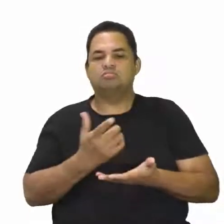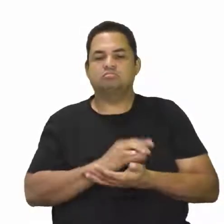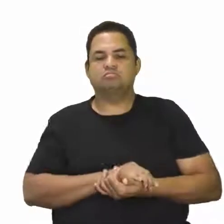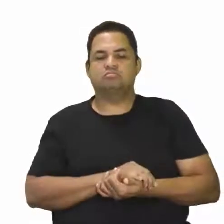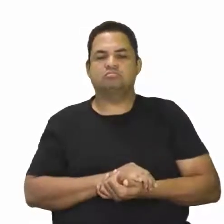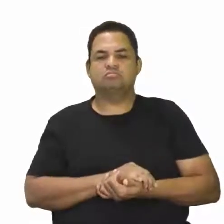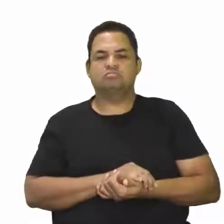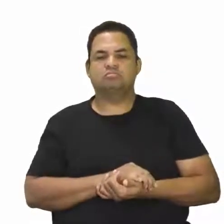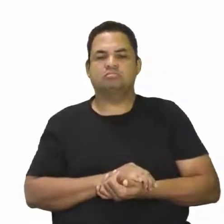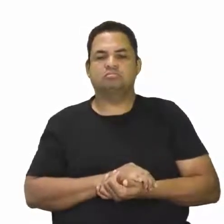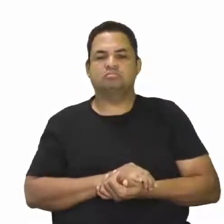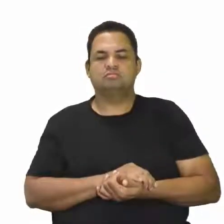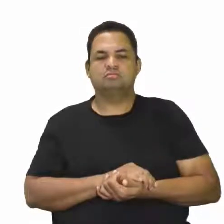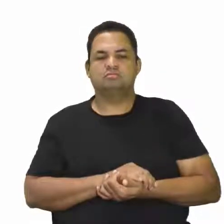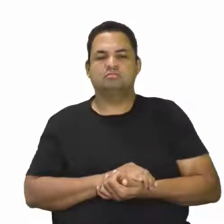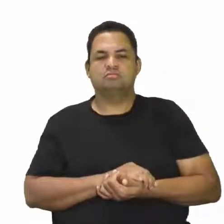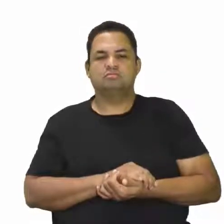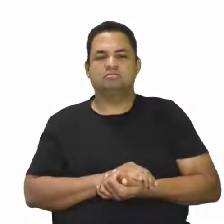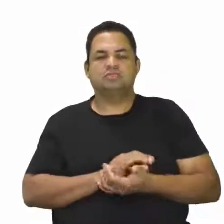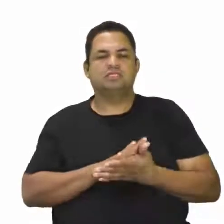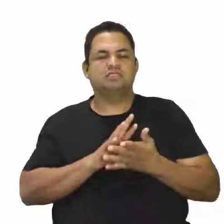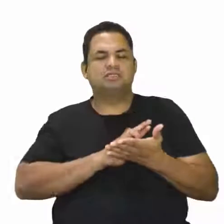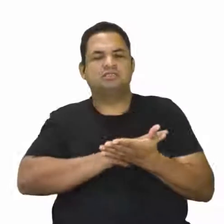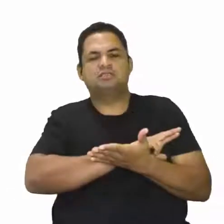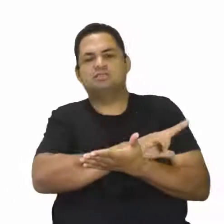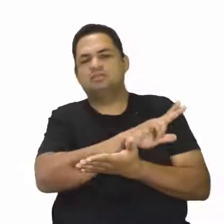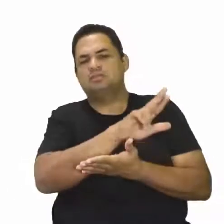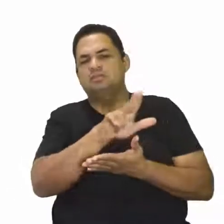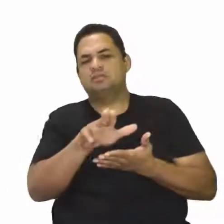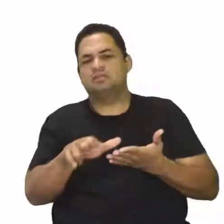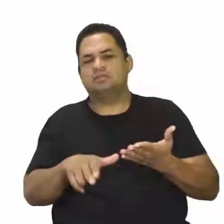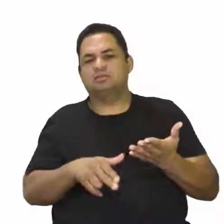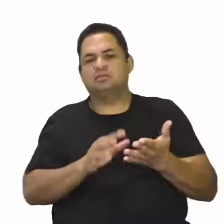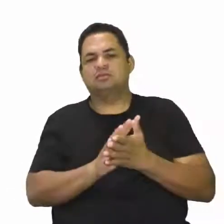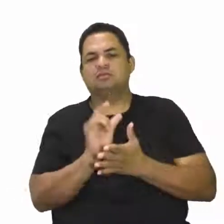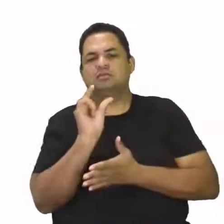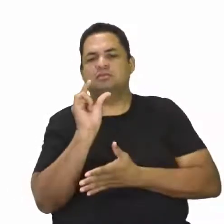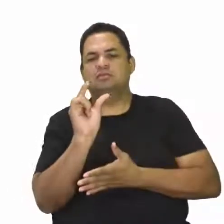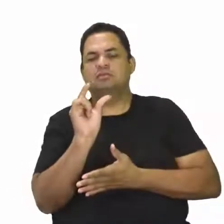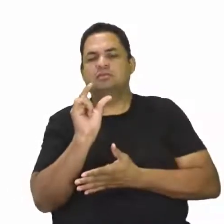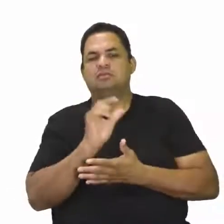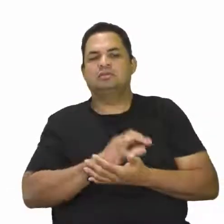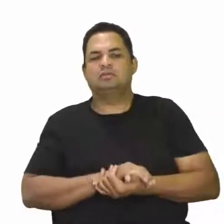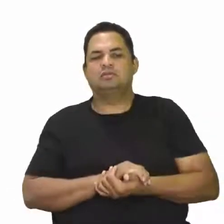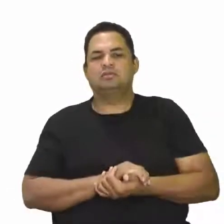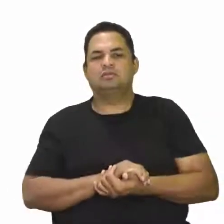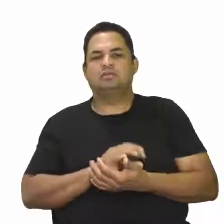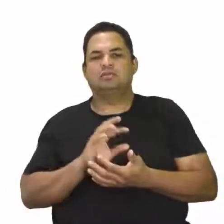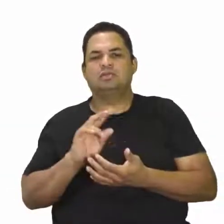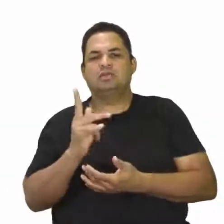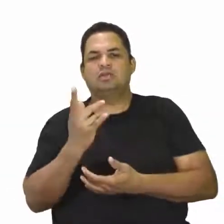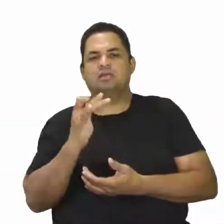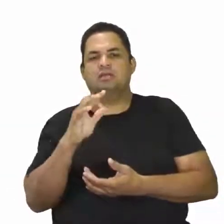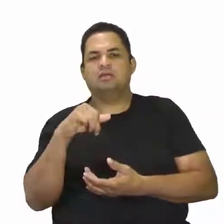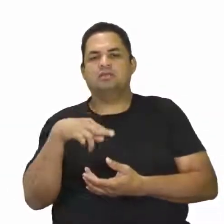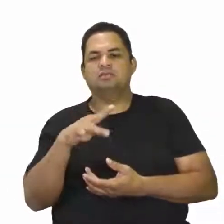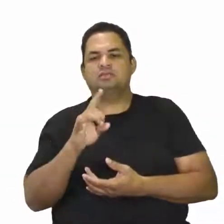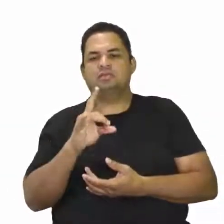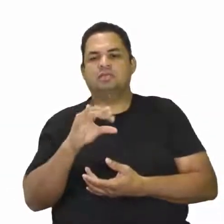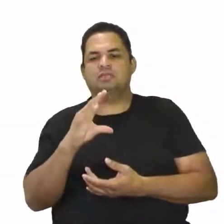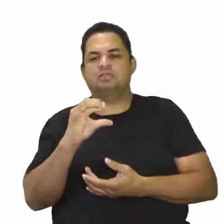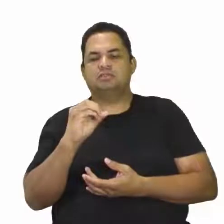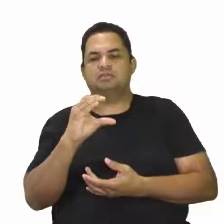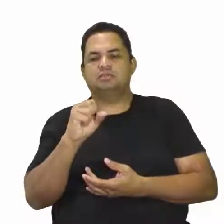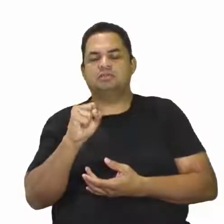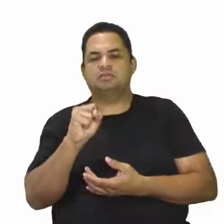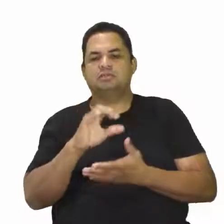Isso mesmo. Então, assim, vocês têm uma infinidade de palavras que são heterossemânticas. Então, a gente viu